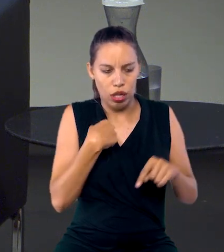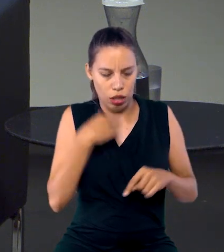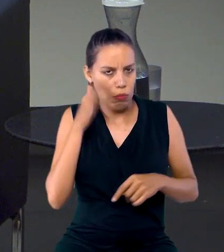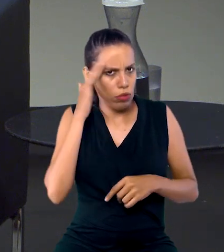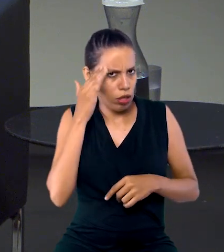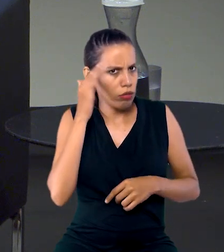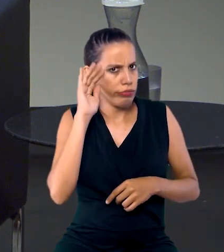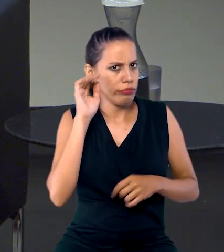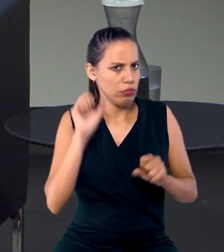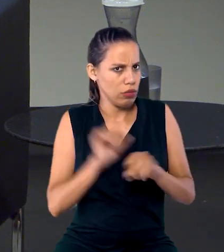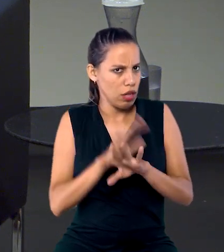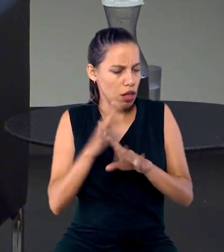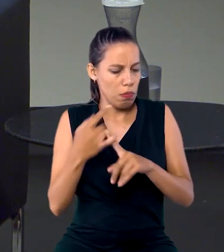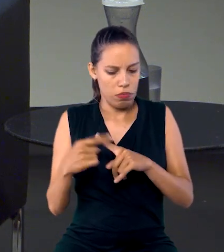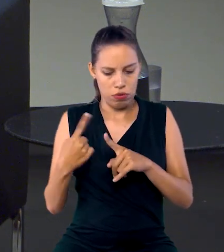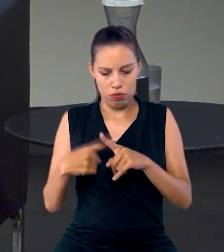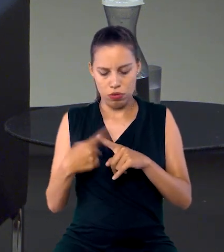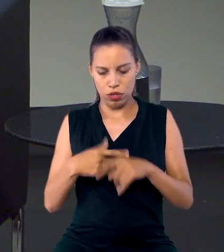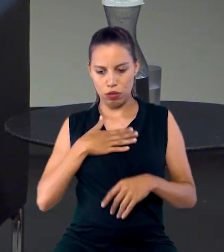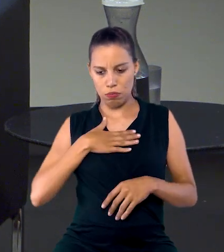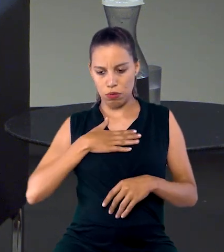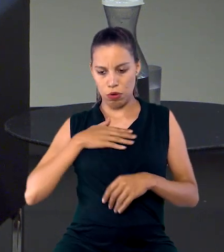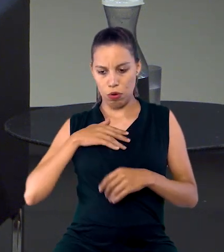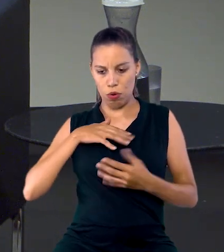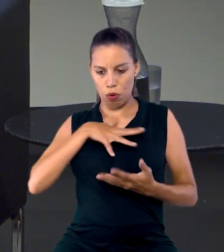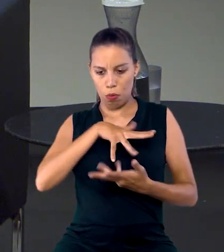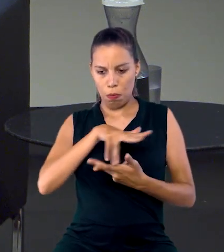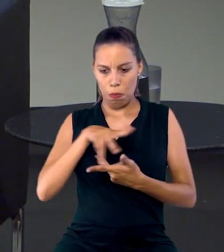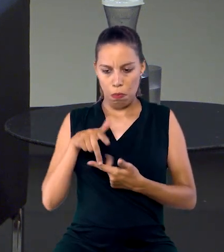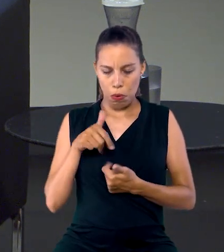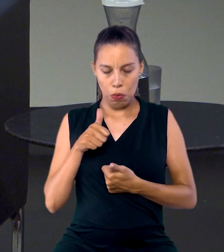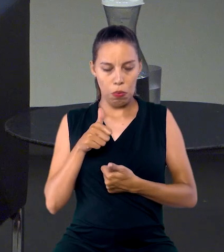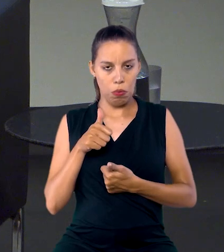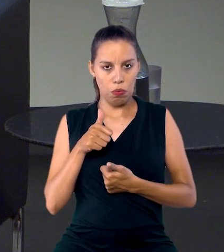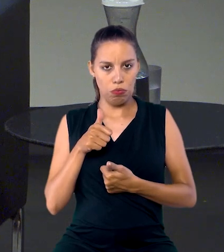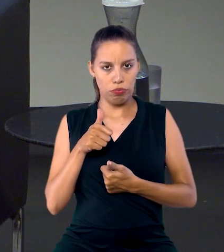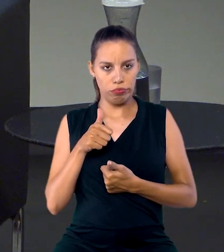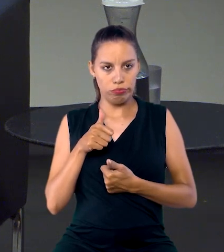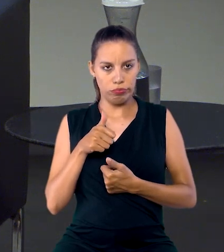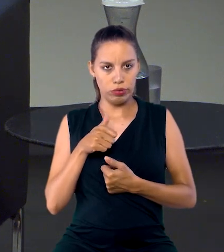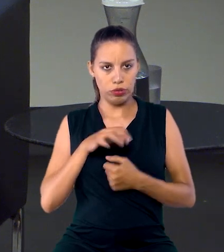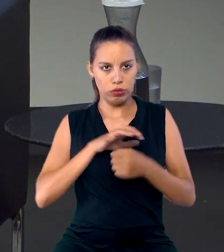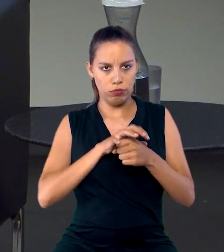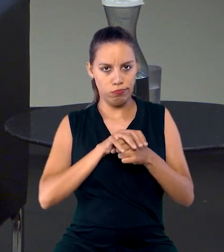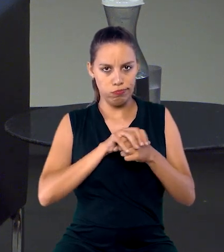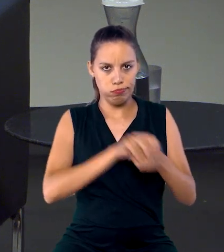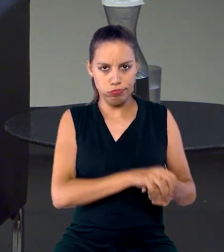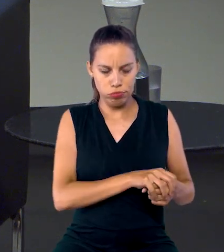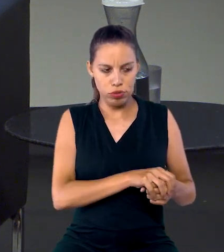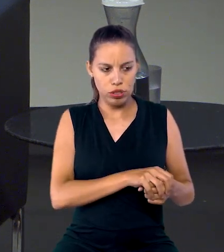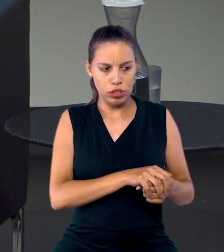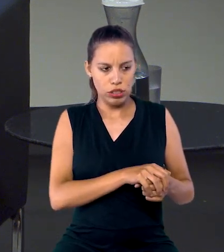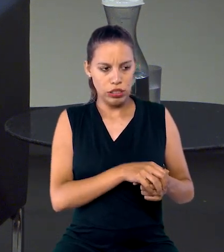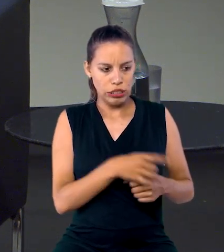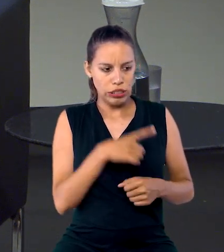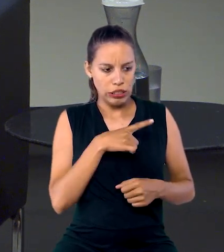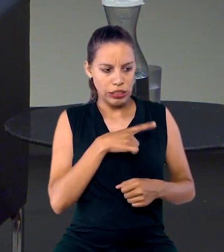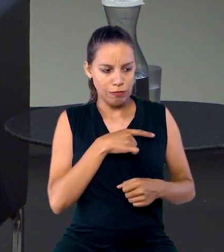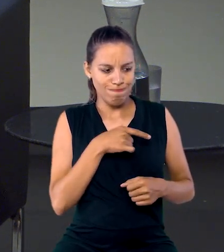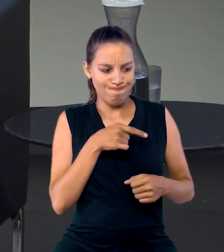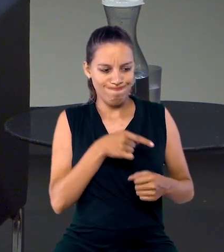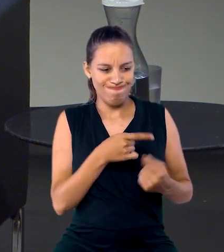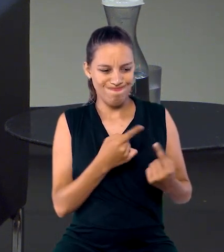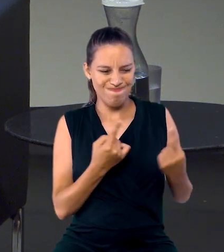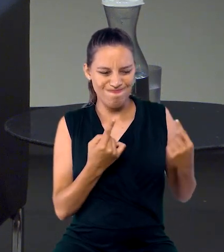entendo, que são as palavras do meu mundo colonialista, colonizador, arrebentador de